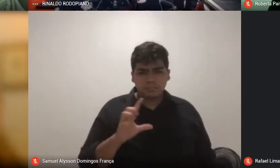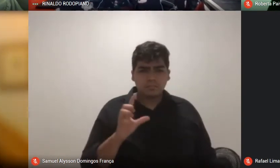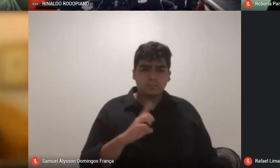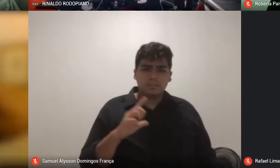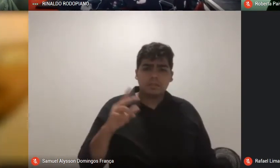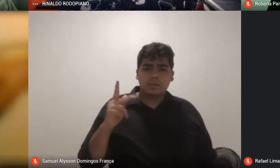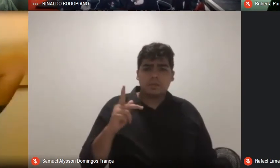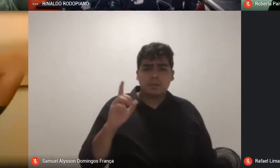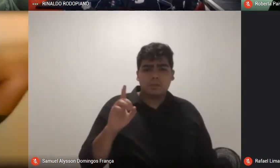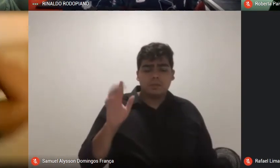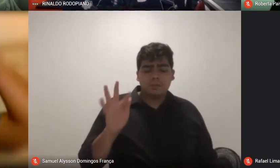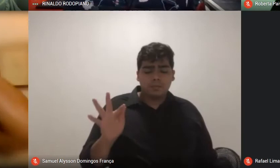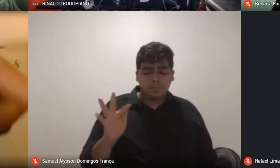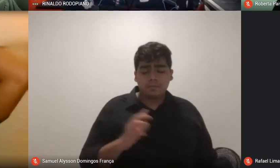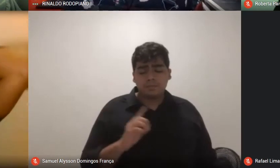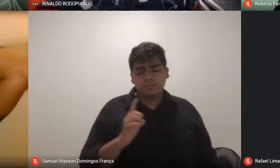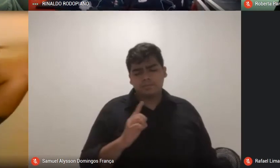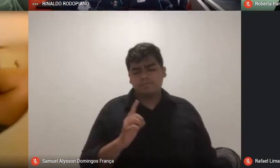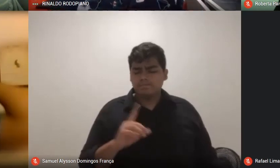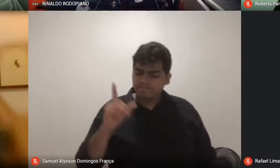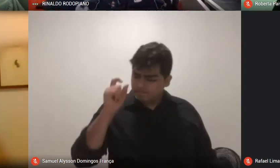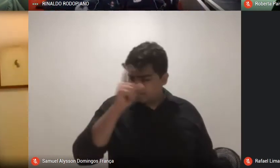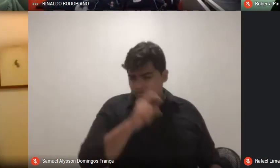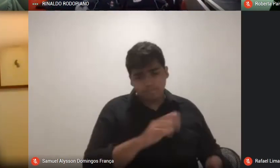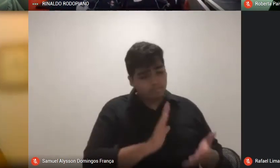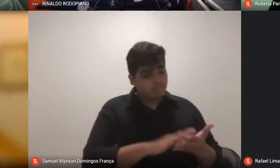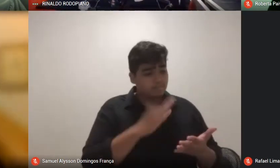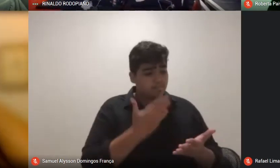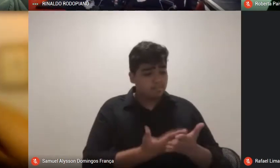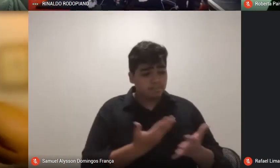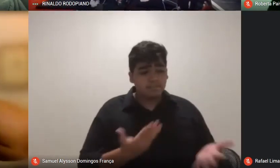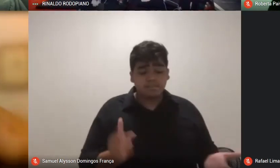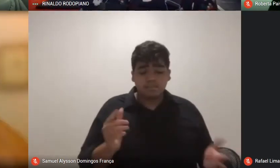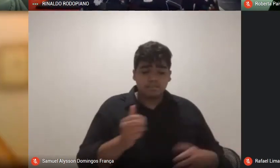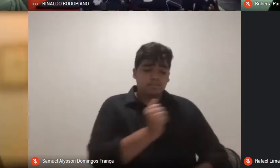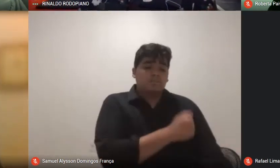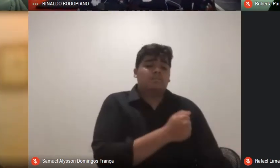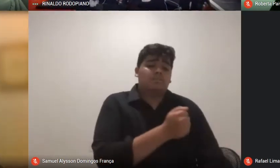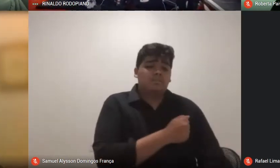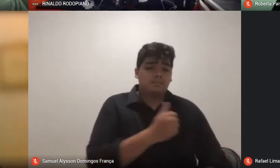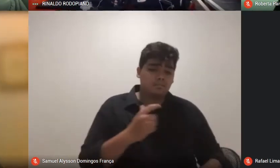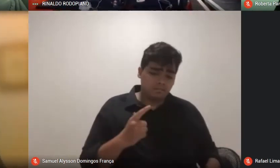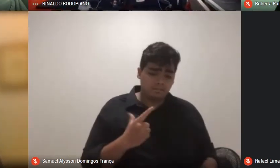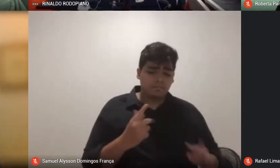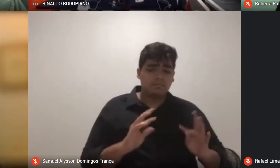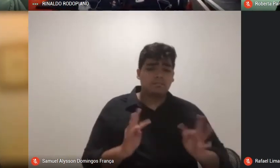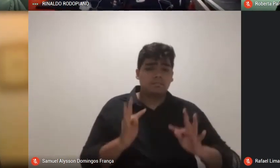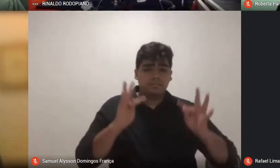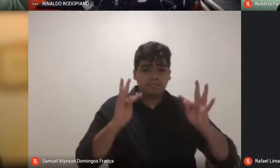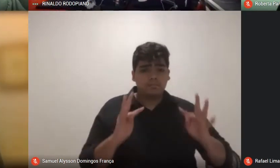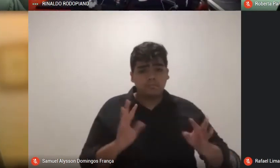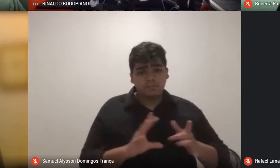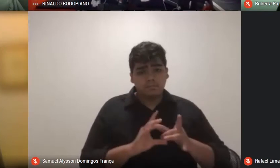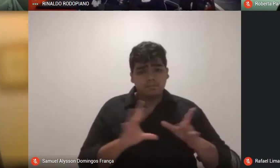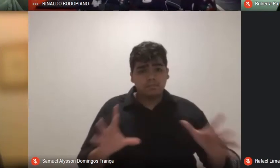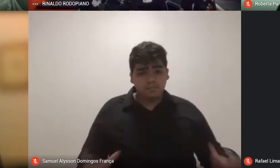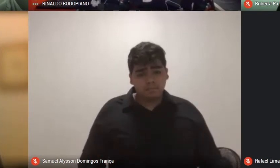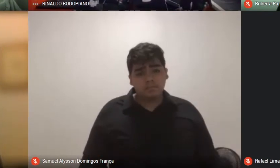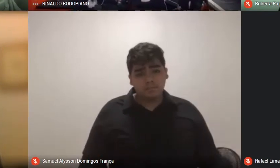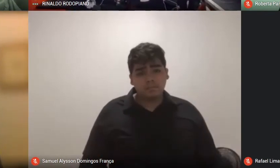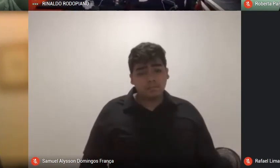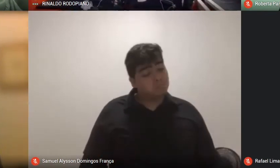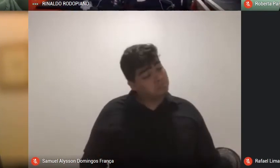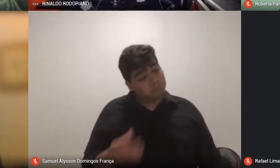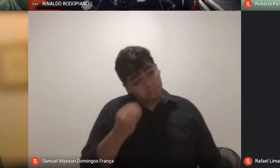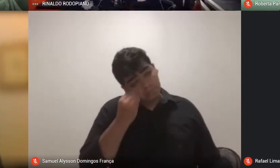que às vezes é muito difícil de interpretar por muitos, até estudantes, aí você tem uma ferramenta disponível na web. Quem sabe,